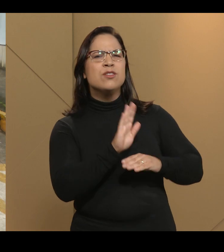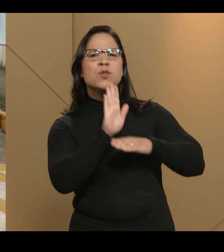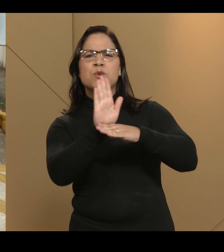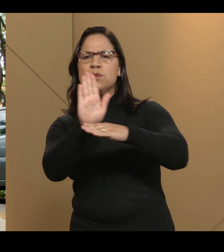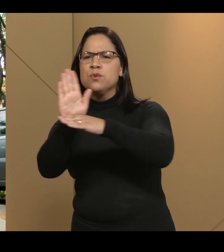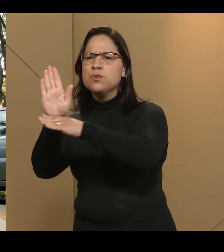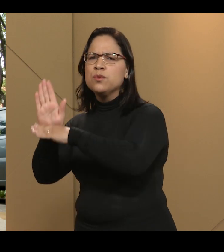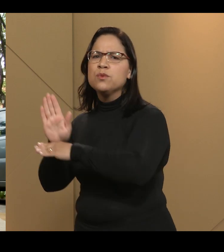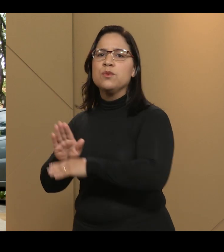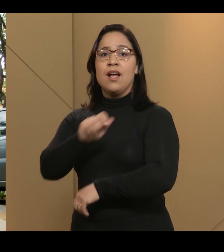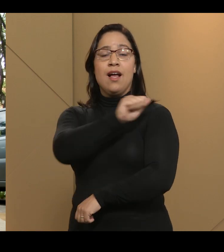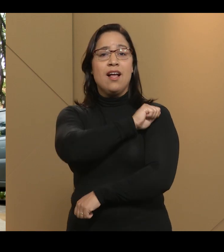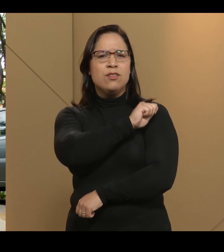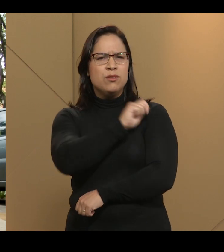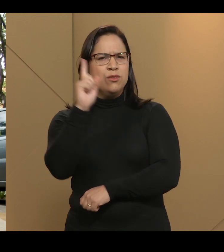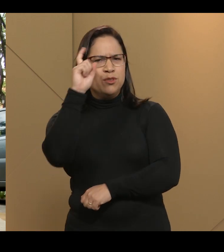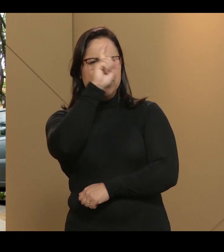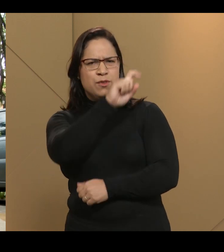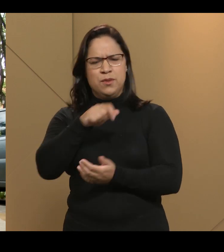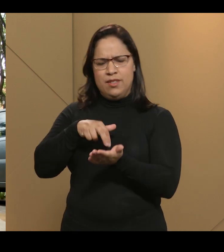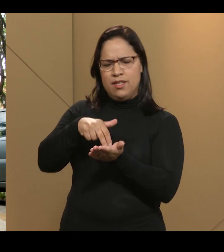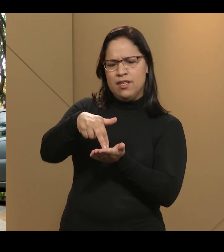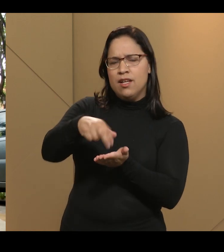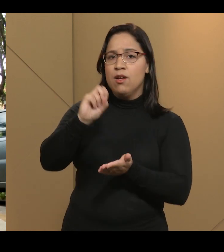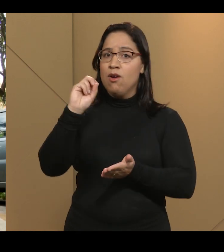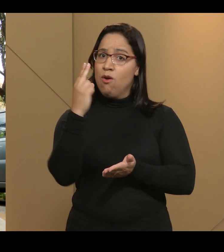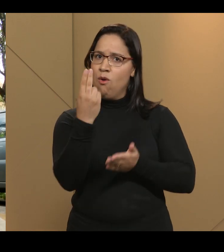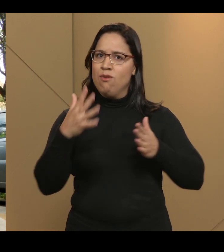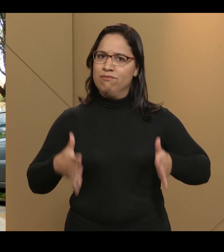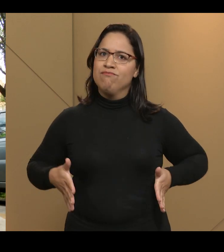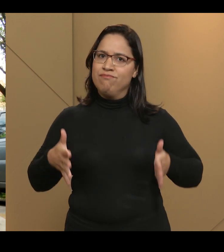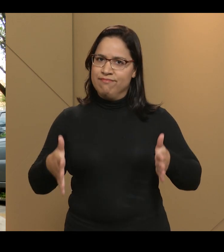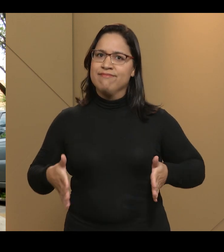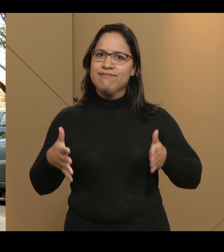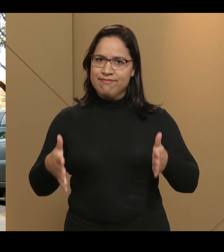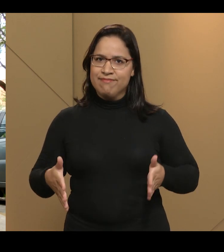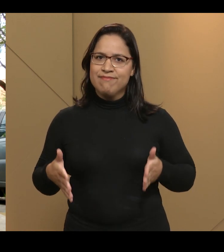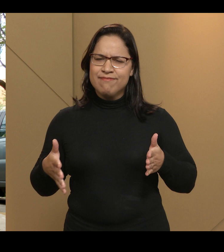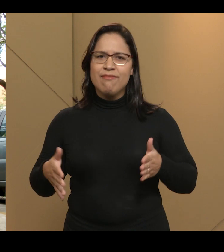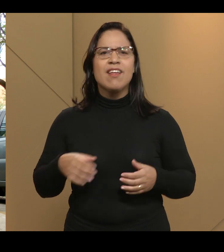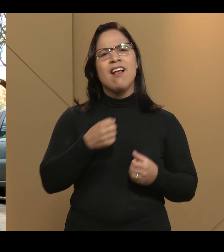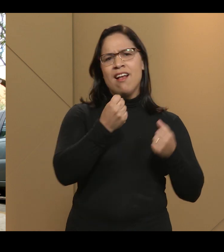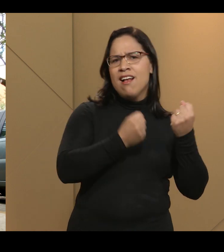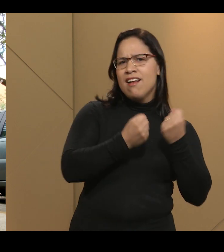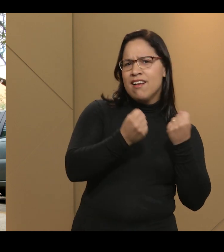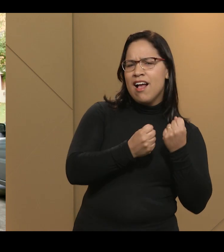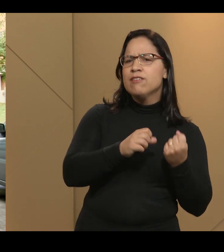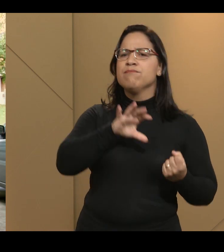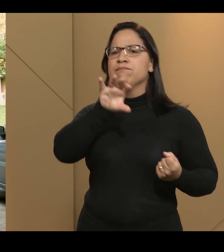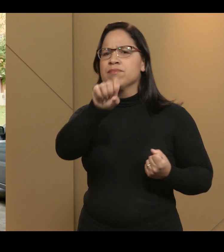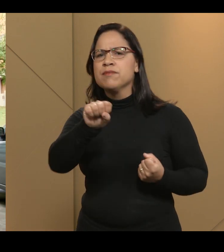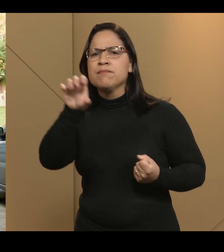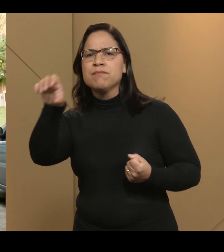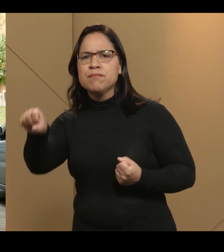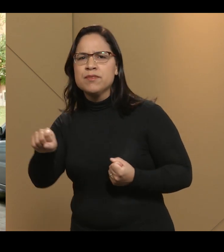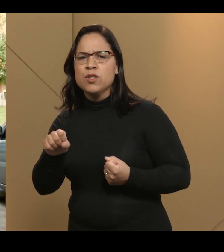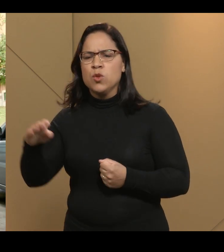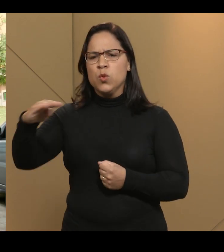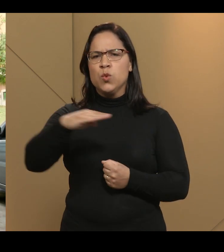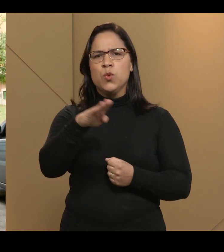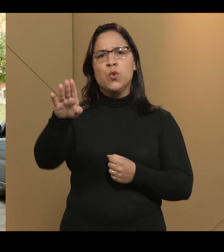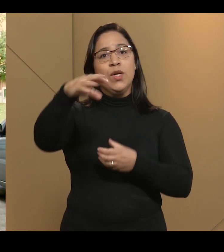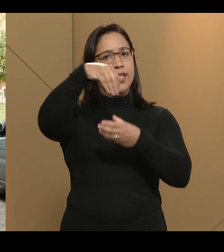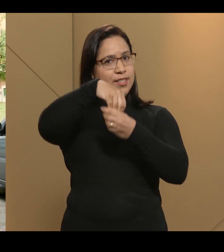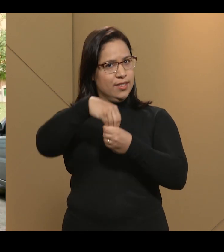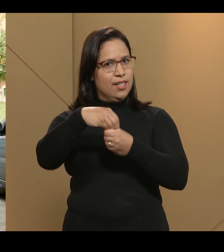carro acessível, adaptado, especialmente para auxiliar na mobilidade e transporte dos alunos que têm dificuldade de mobilidade